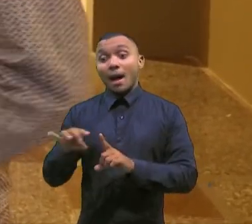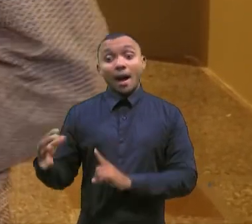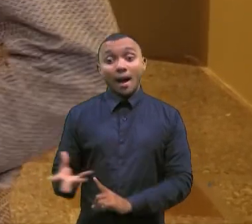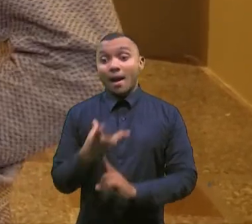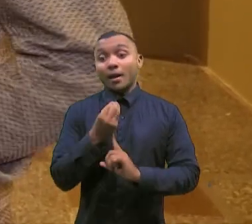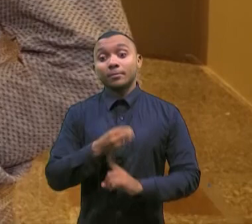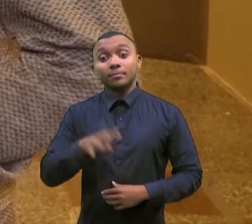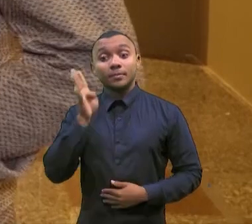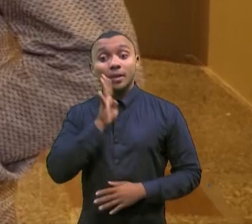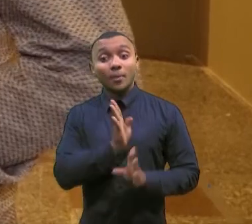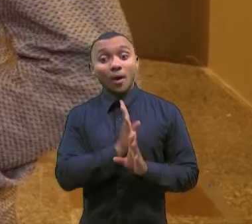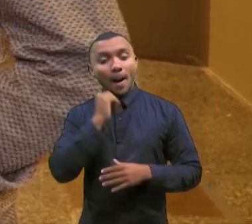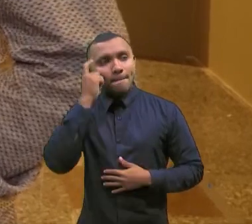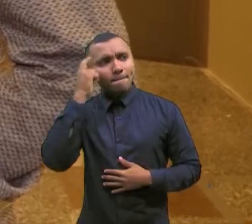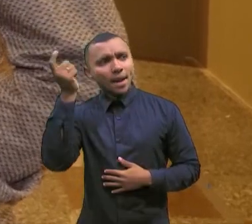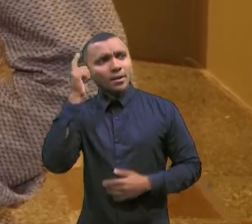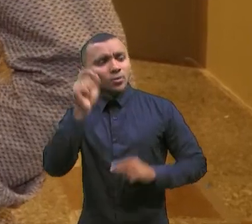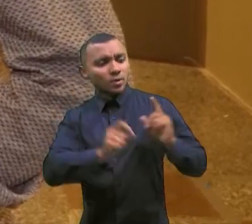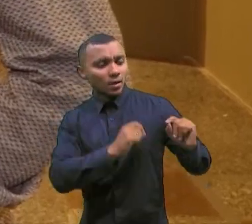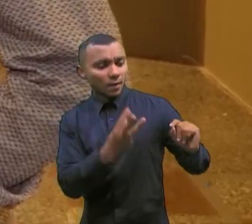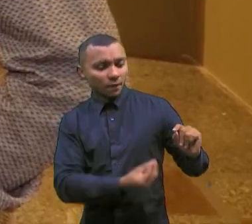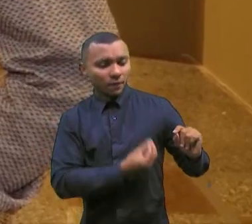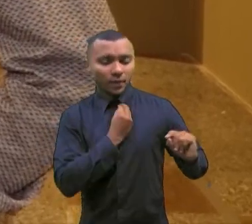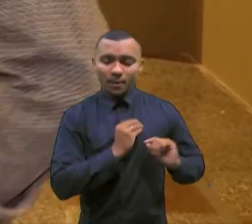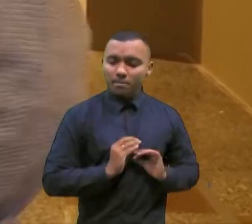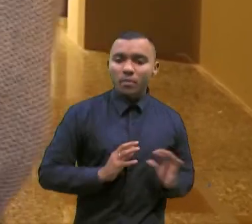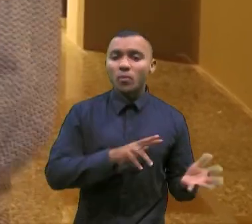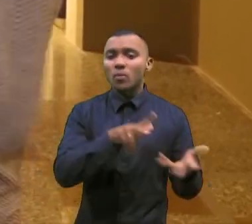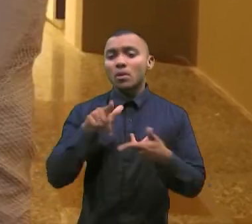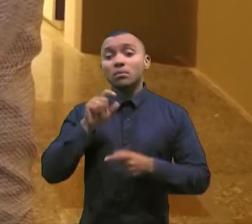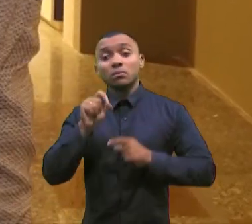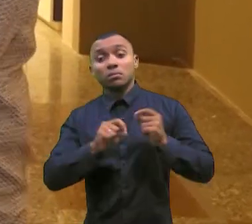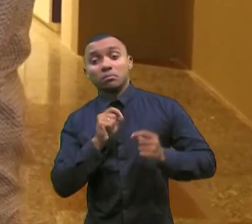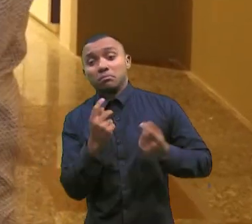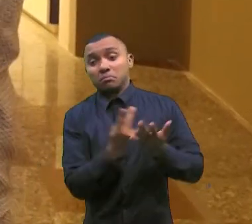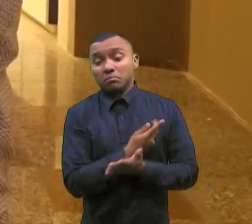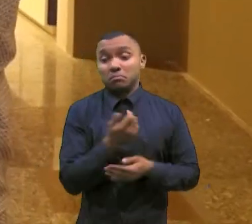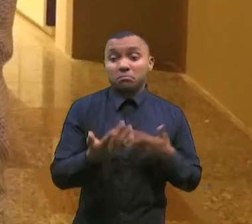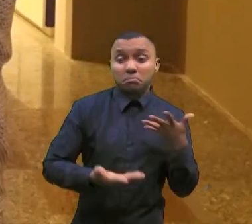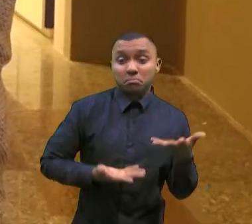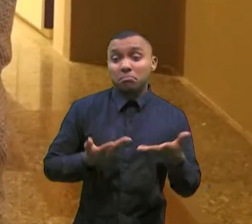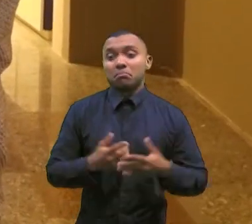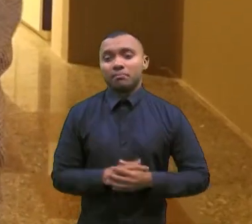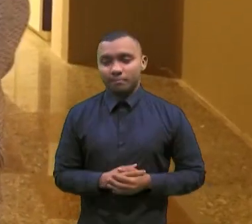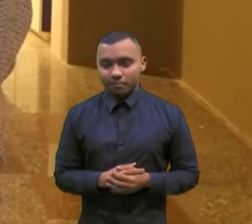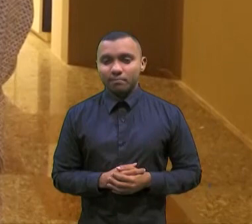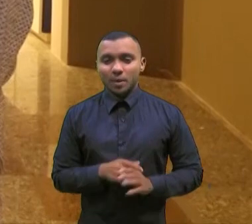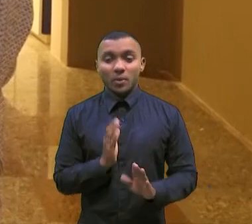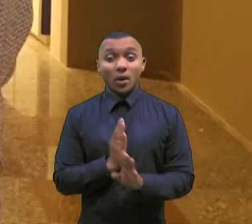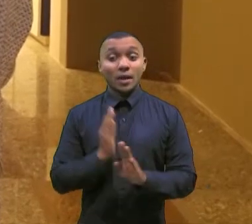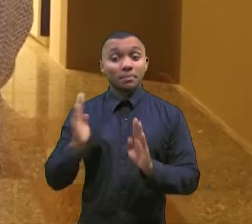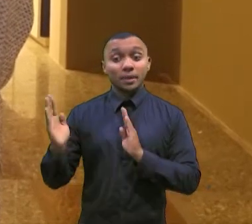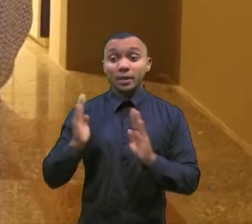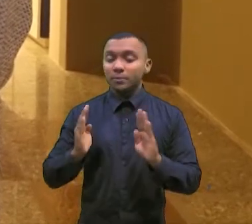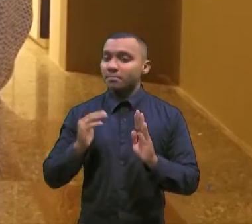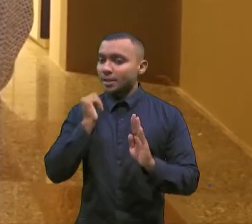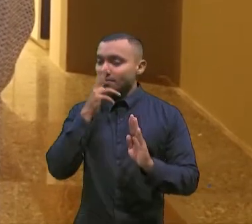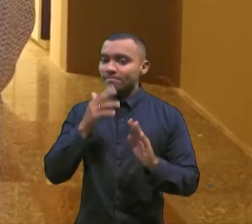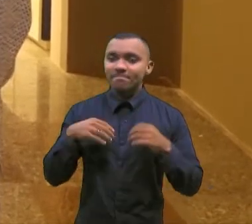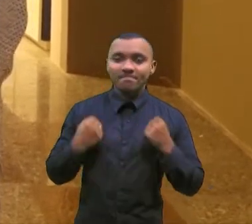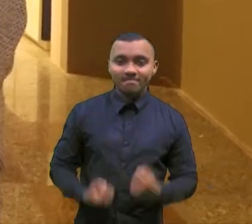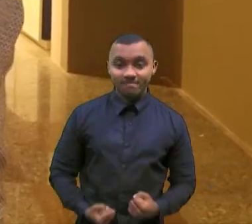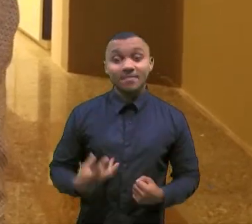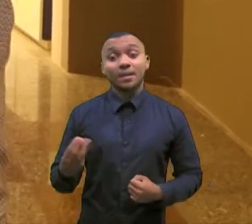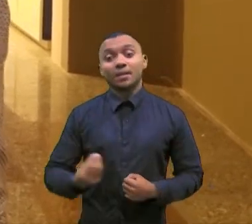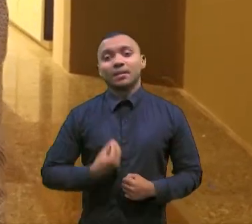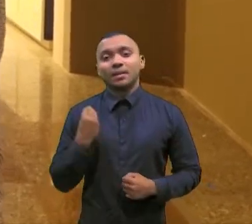para a gente pensar sobre a vida, o mundo, o que é que está acontecendo atualmente no contexto complexo em que